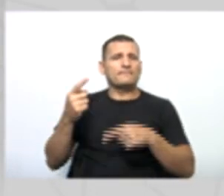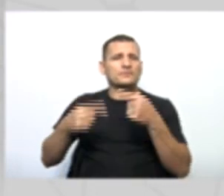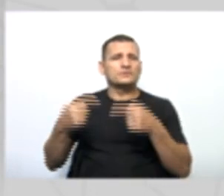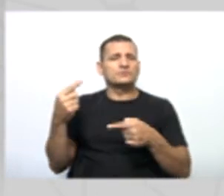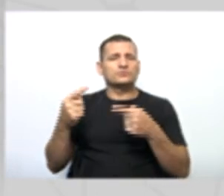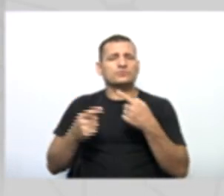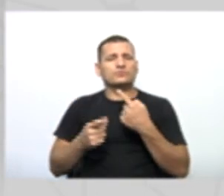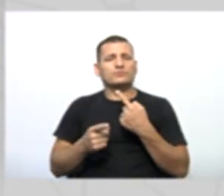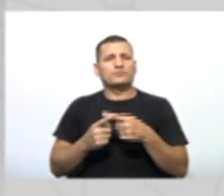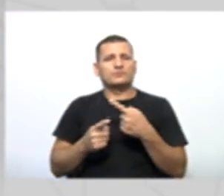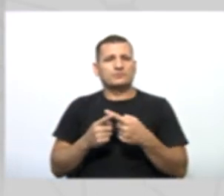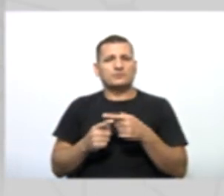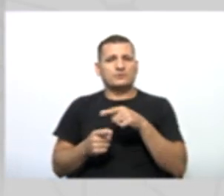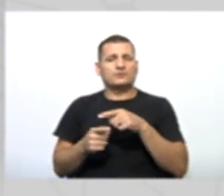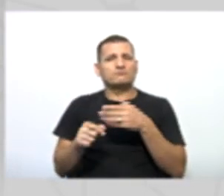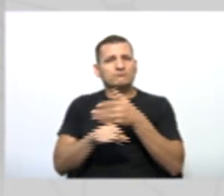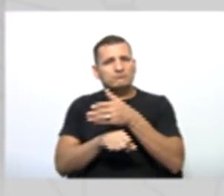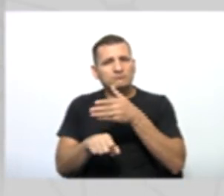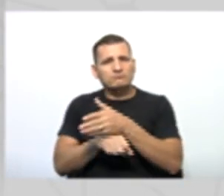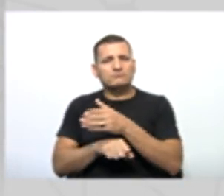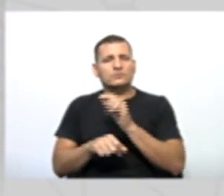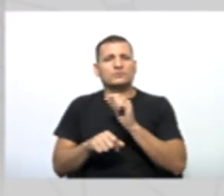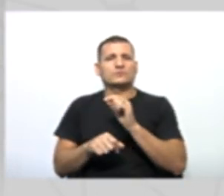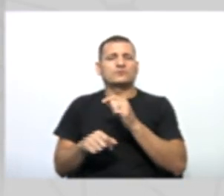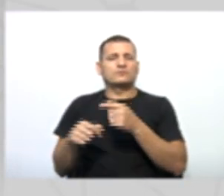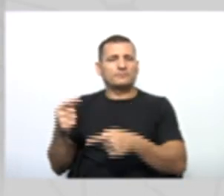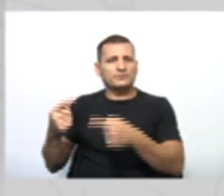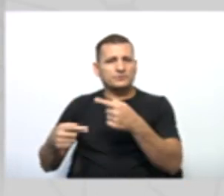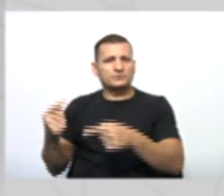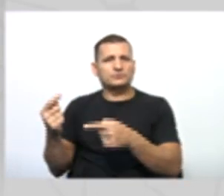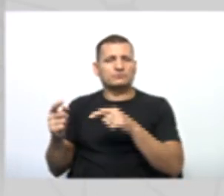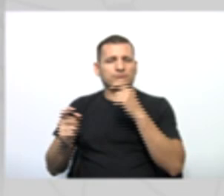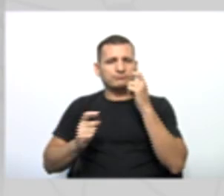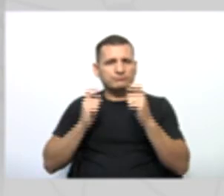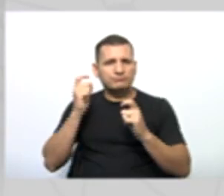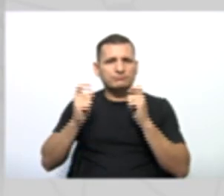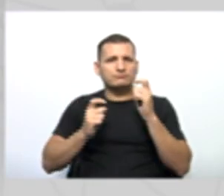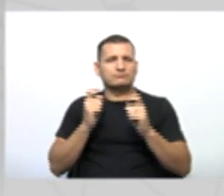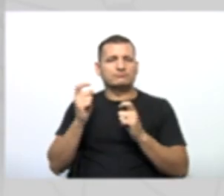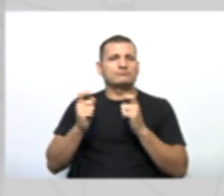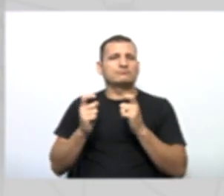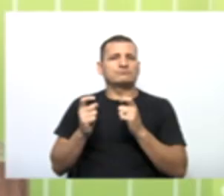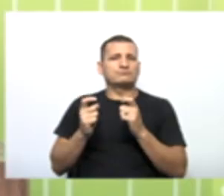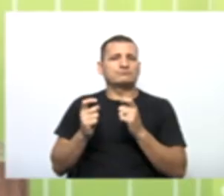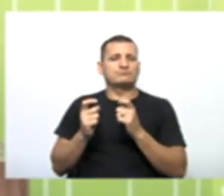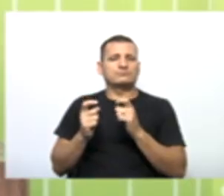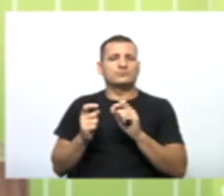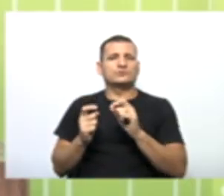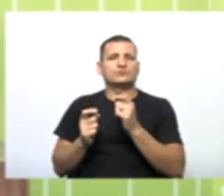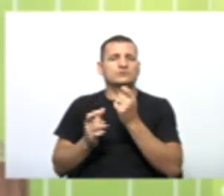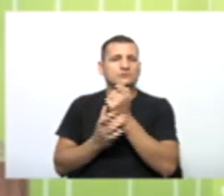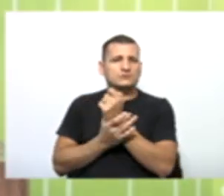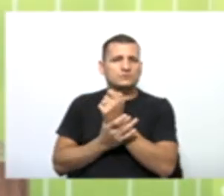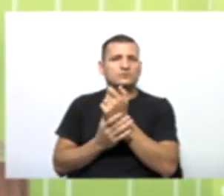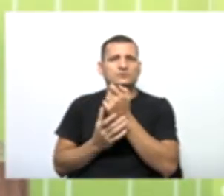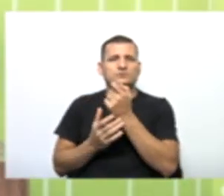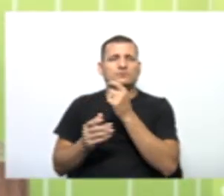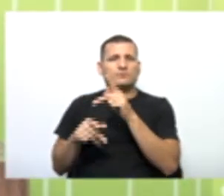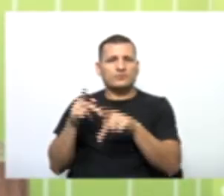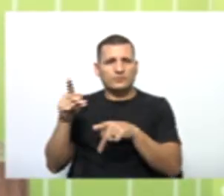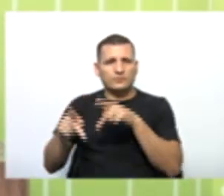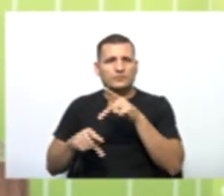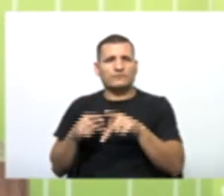Político no sentido de que ele participa da vida política, dele se preocupar com a estabilidade do povo, com a